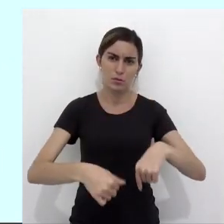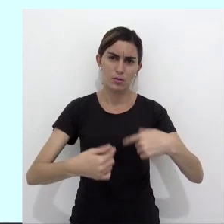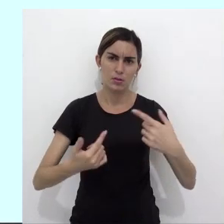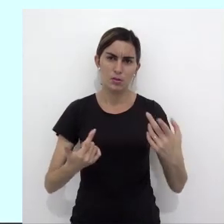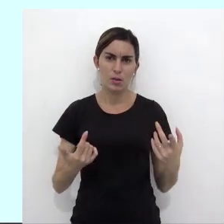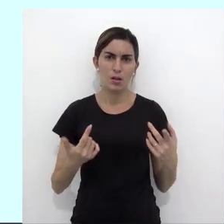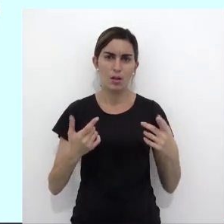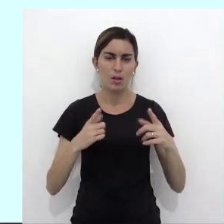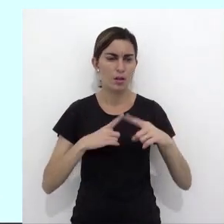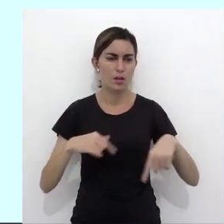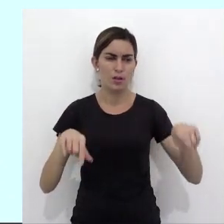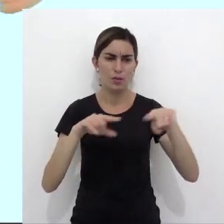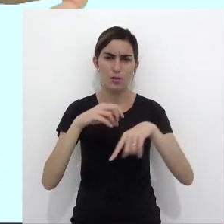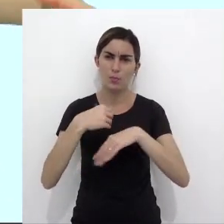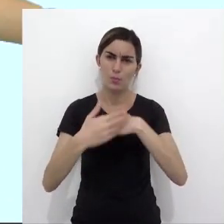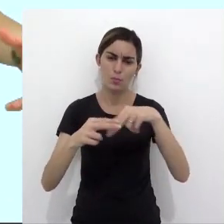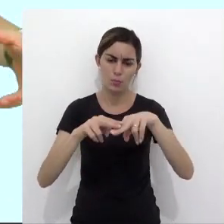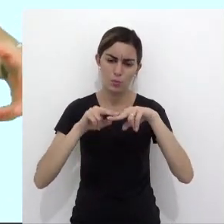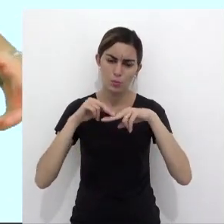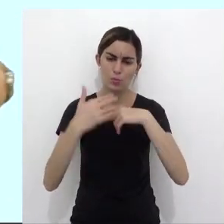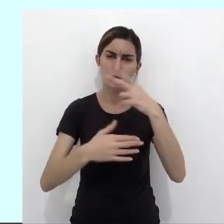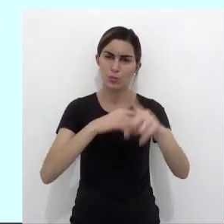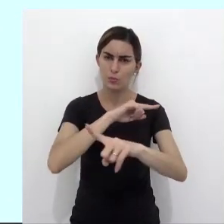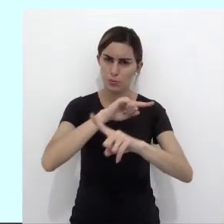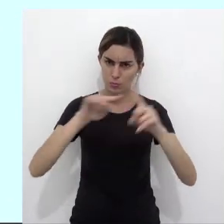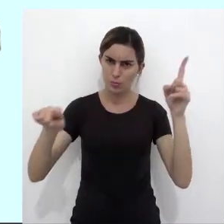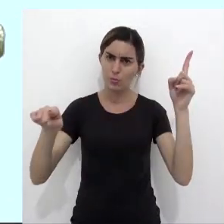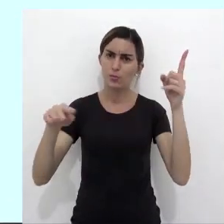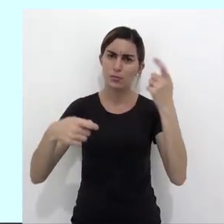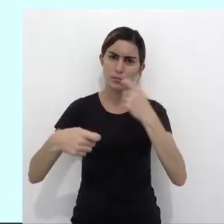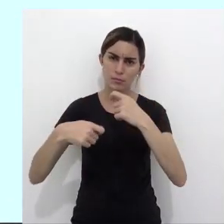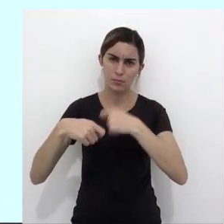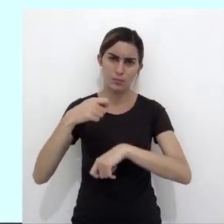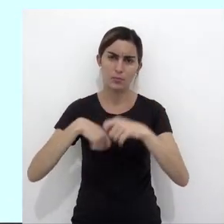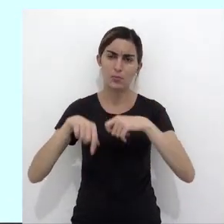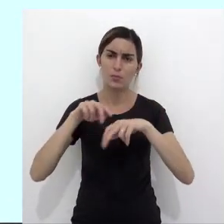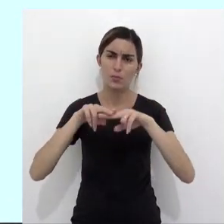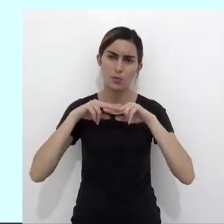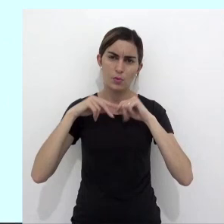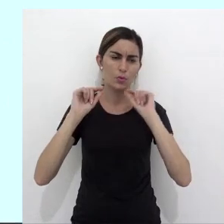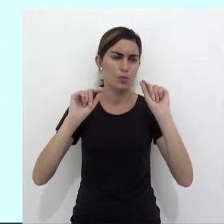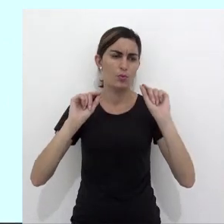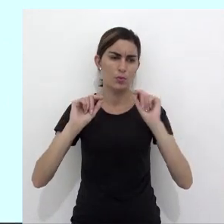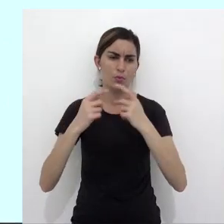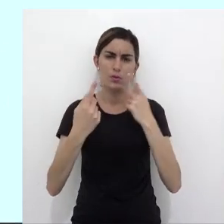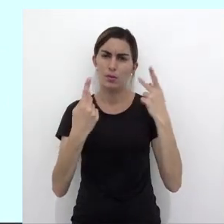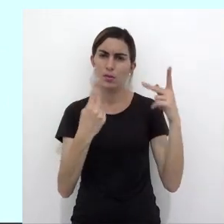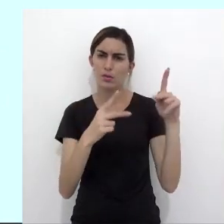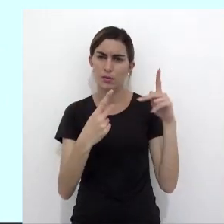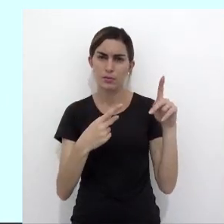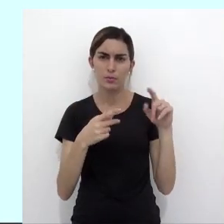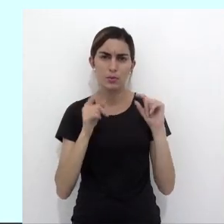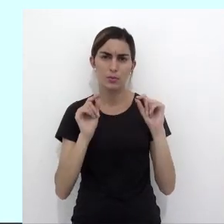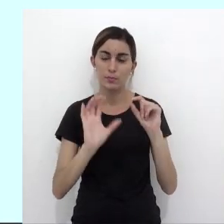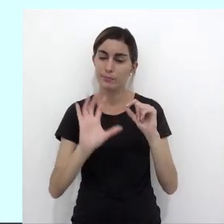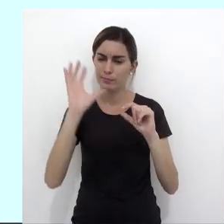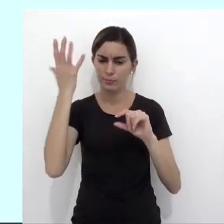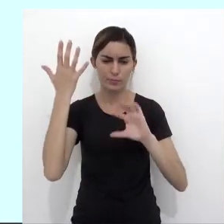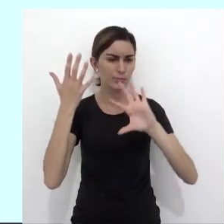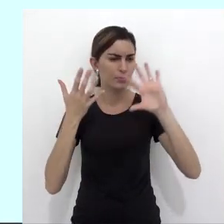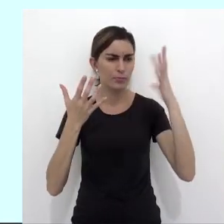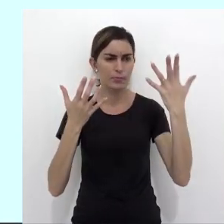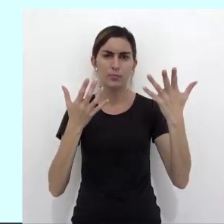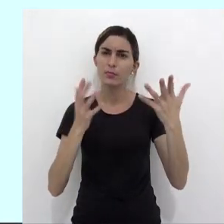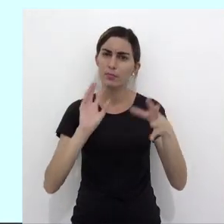trouxe como consequência, já que estava proibido esse tráfico, a consequência foi que ocorreu internamente